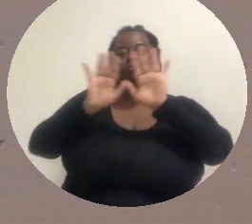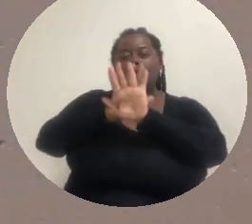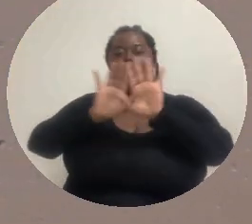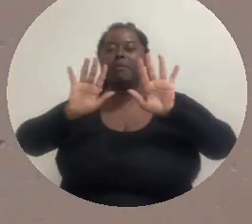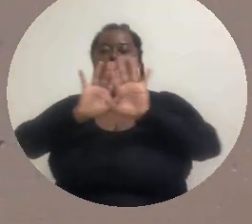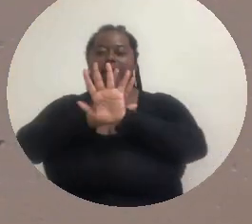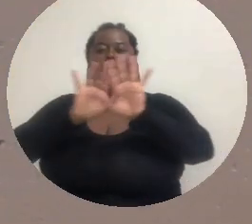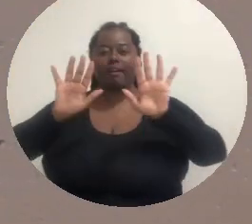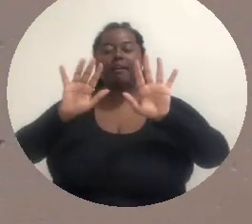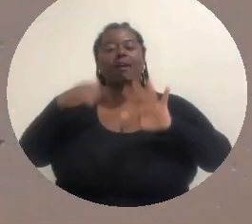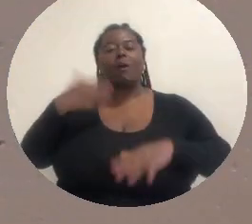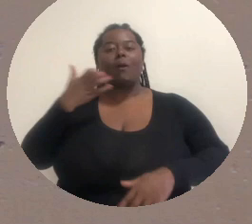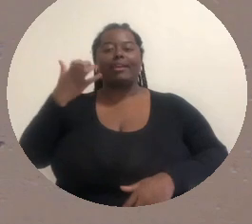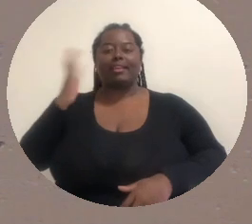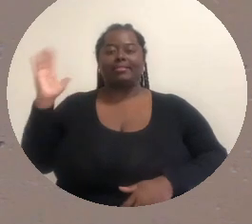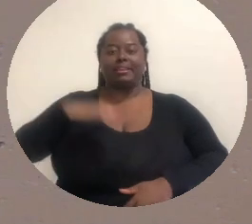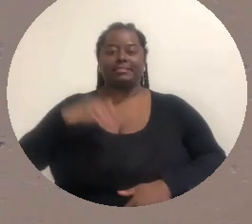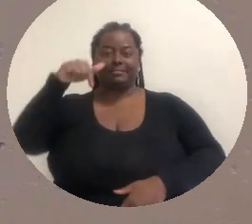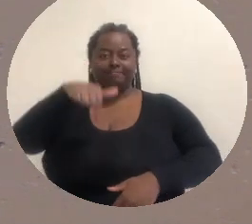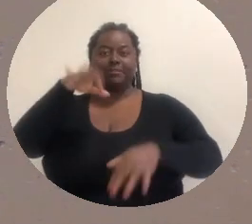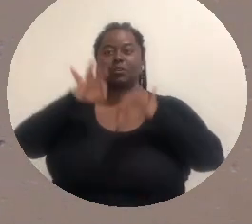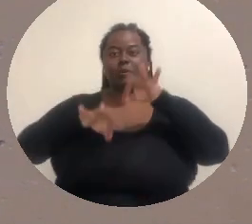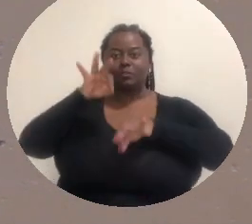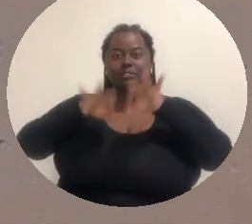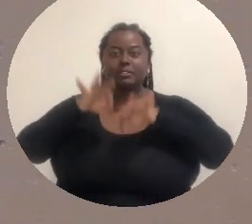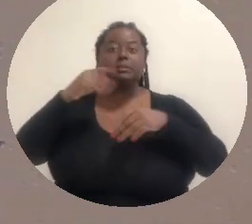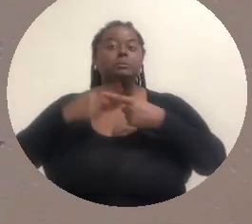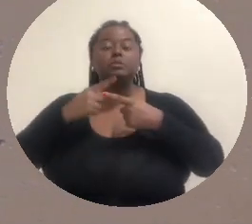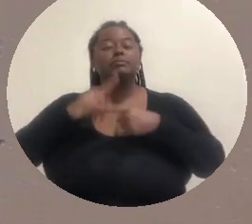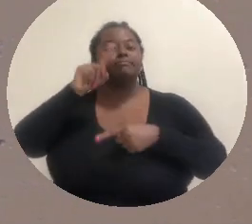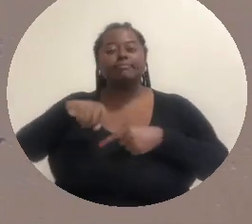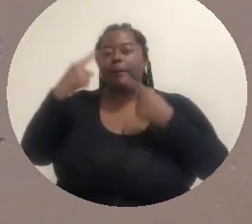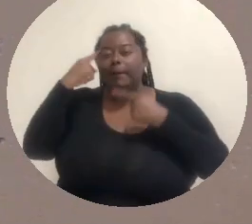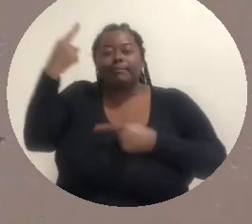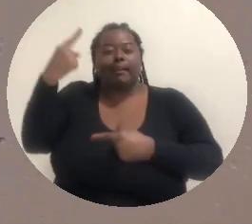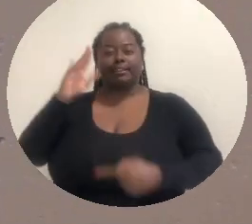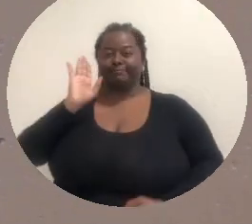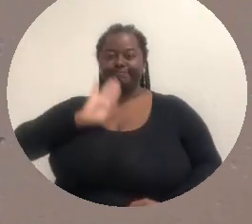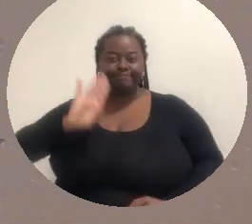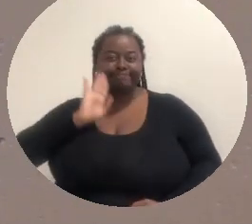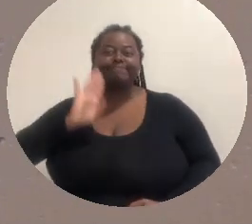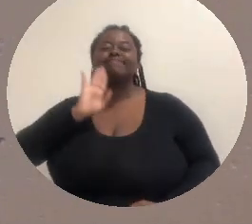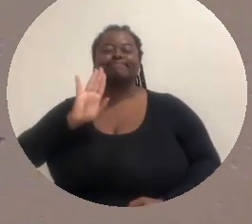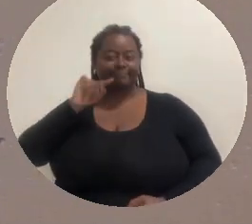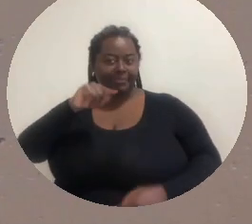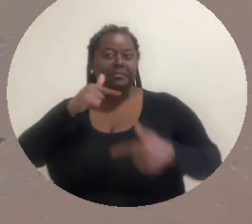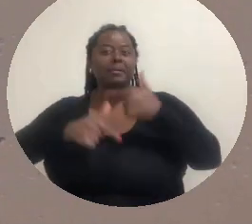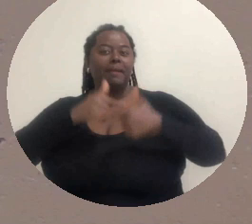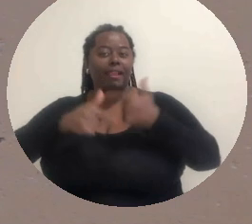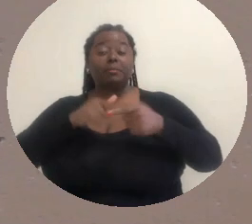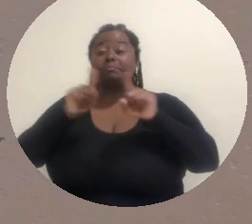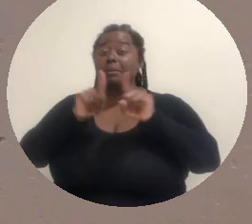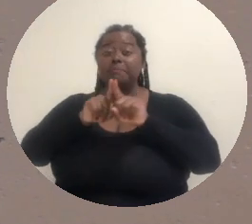trazer isso também pra oficina, porque eu acho que é uma ideia muito legal de se trabalhar e é